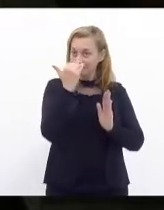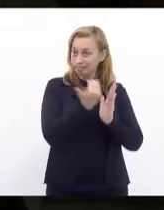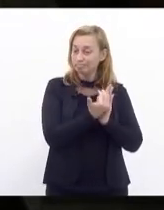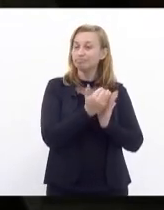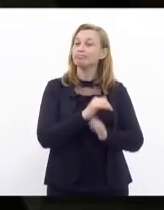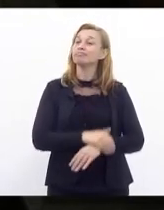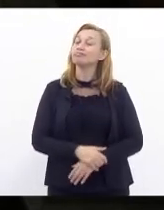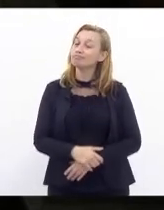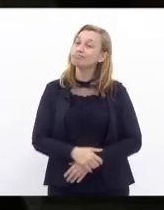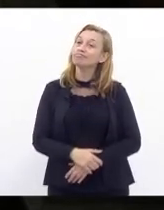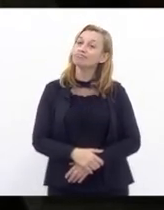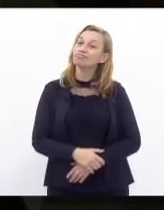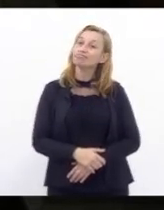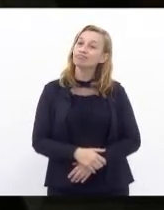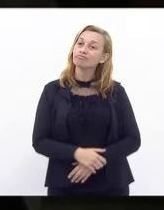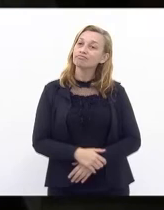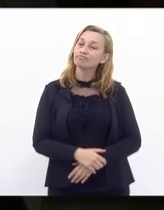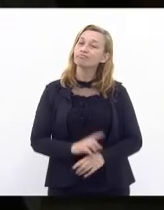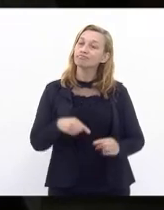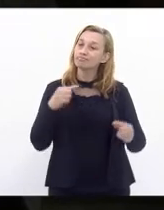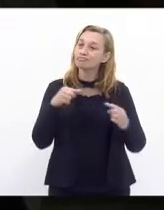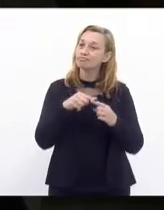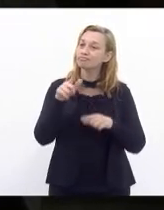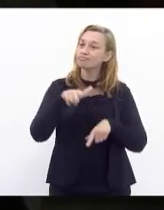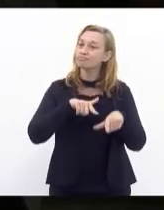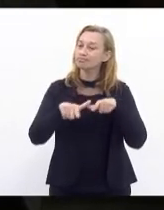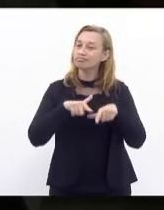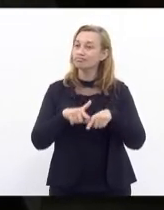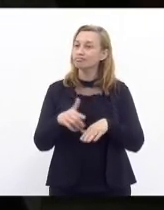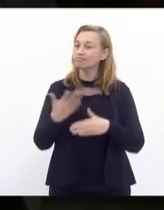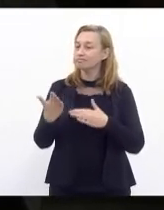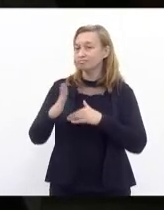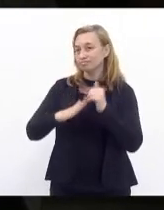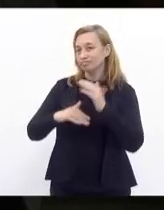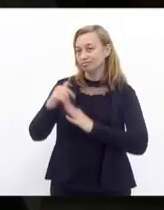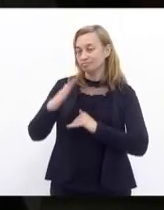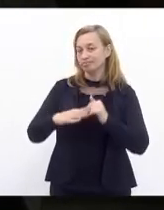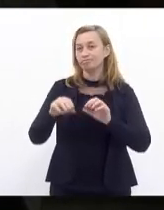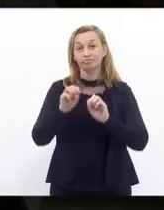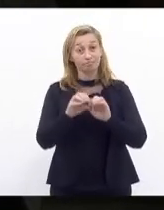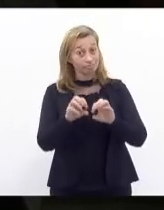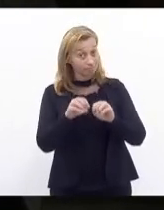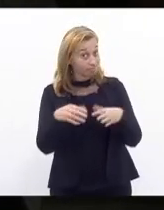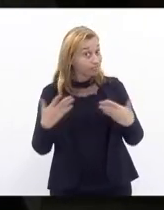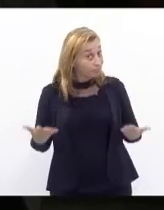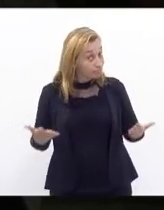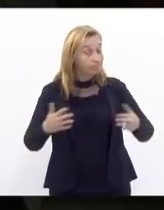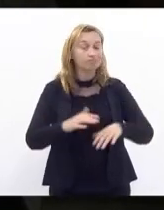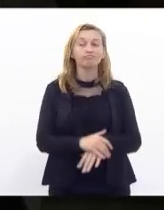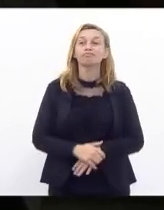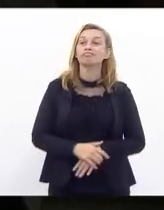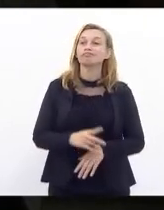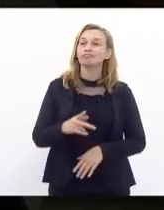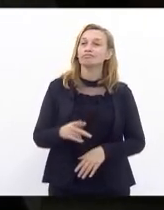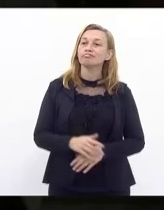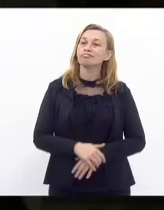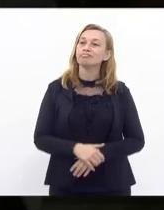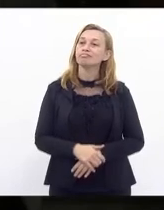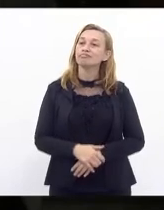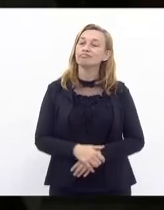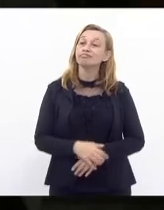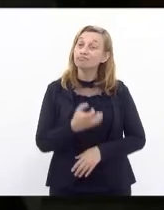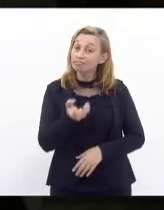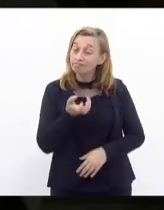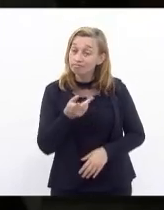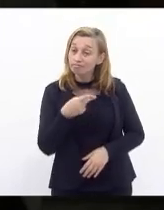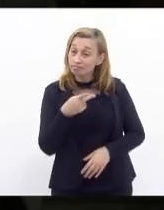materializado nas condições objetivas de trabalho dessas profissionais de educação, desses profissionais de educação. Isso dito, eu quero